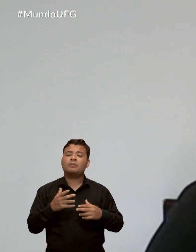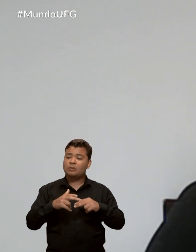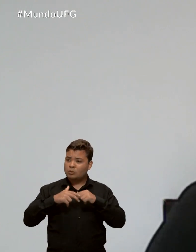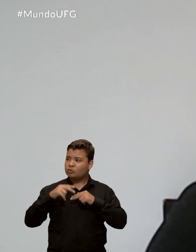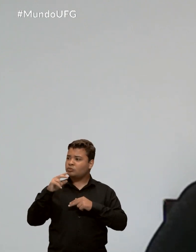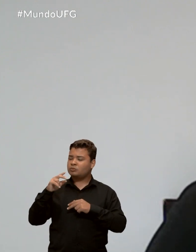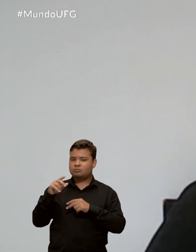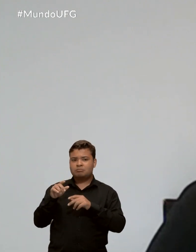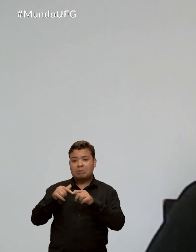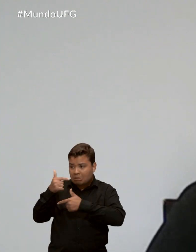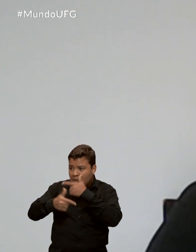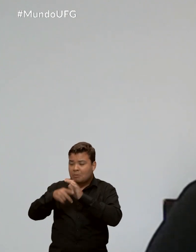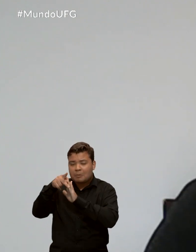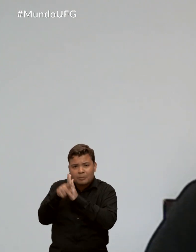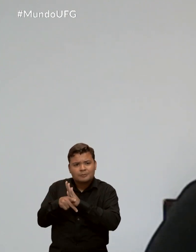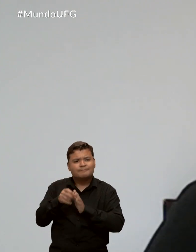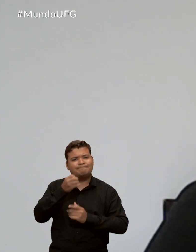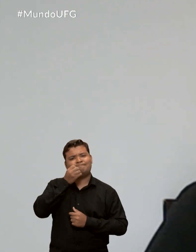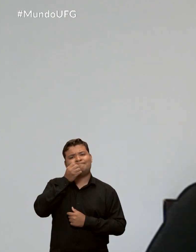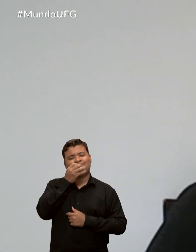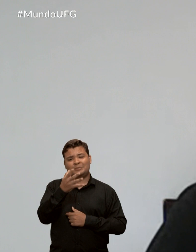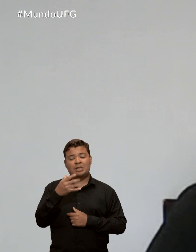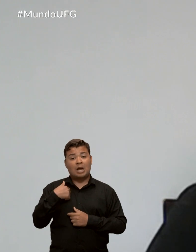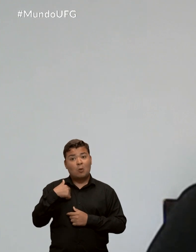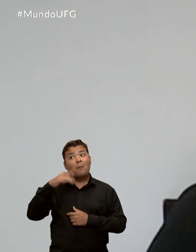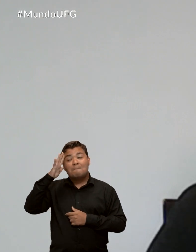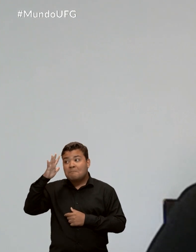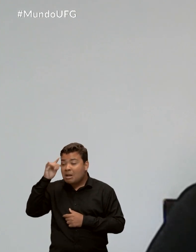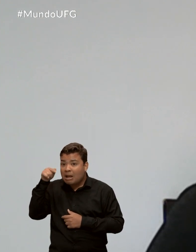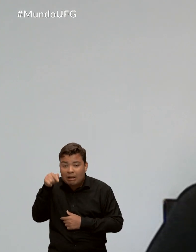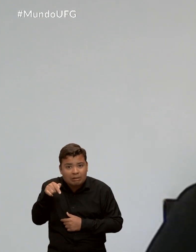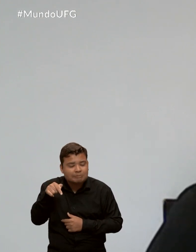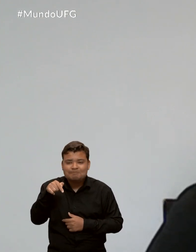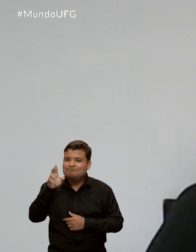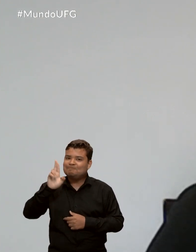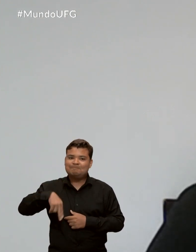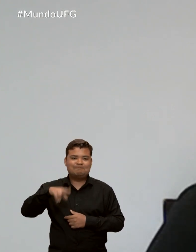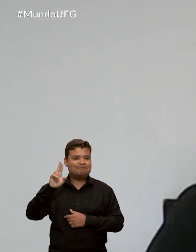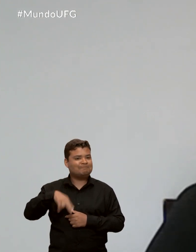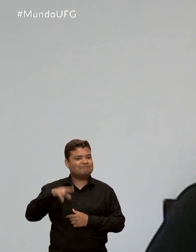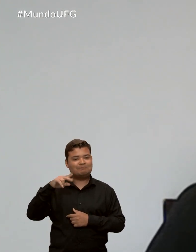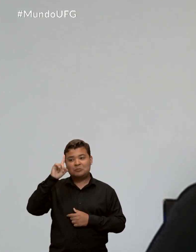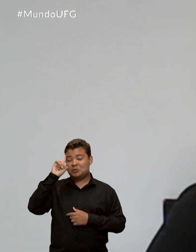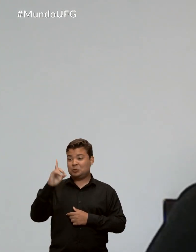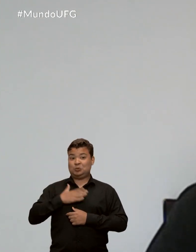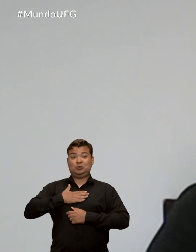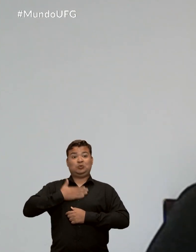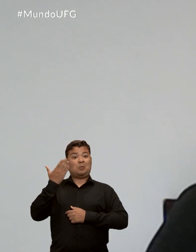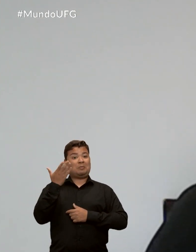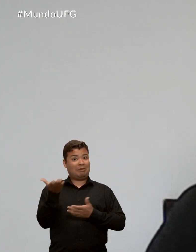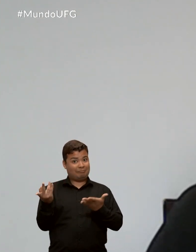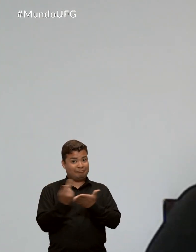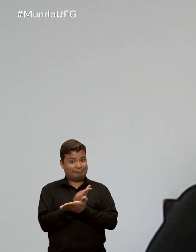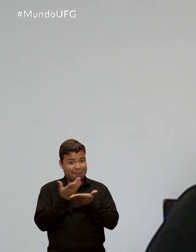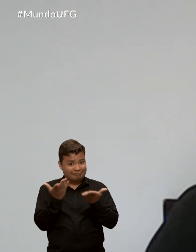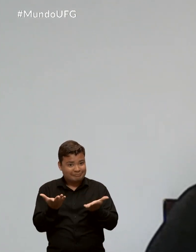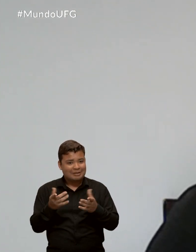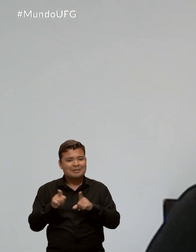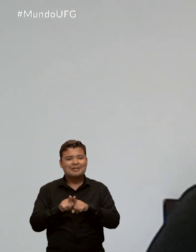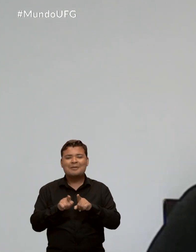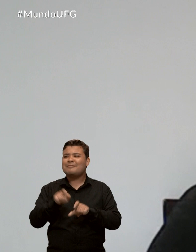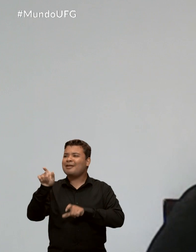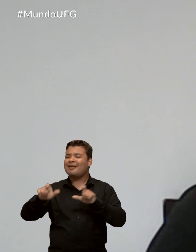e a gente nunca imaginou, eu nunca imaginei que fosse ter essa repercussão. Muita gente tira